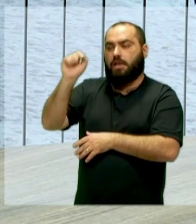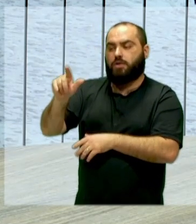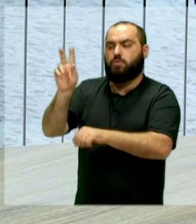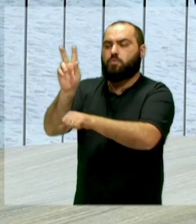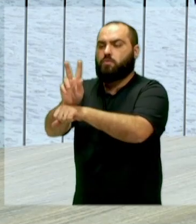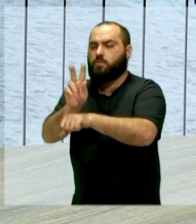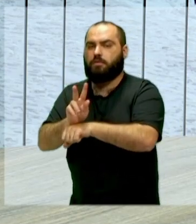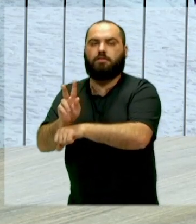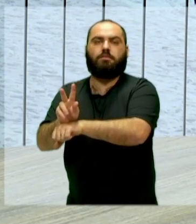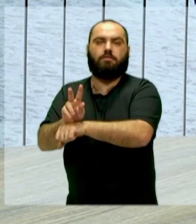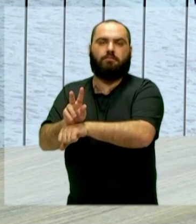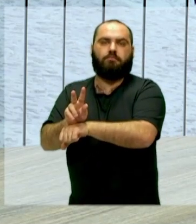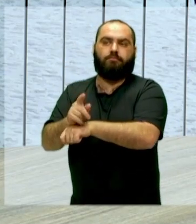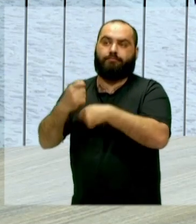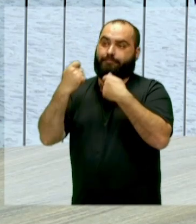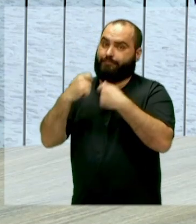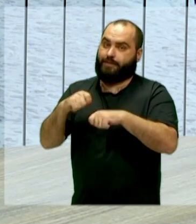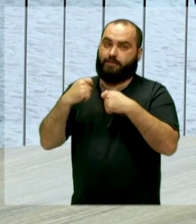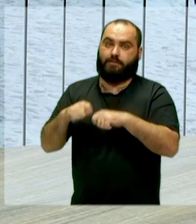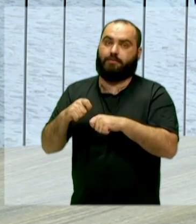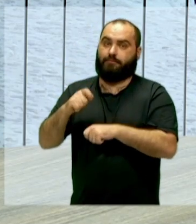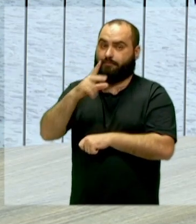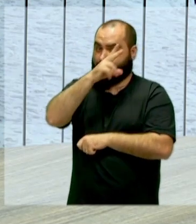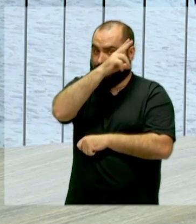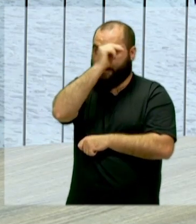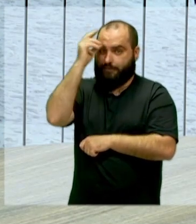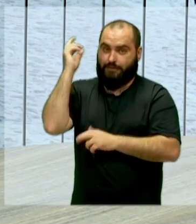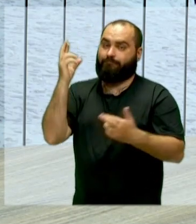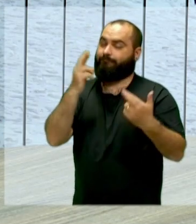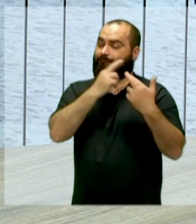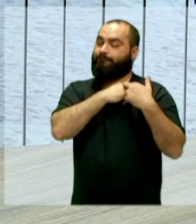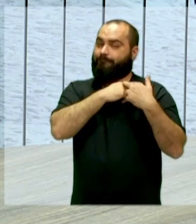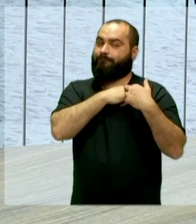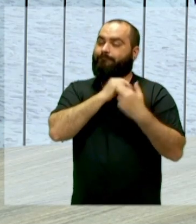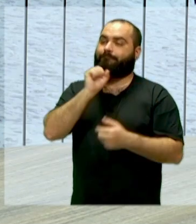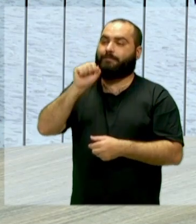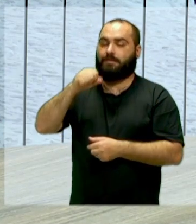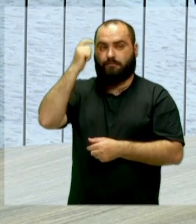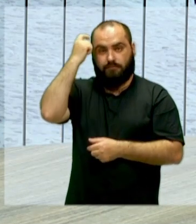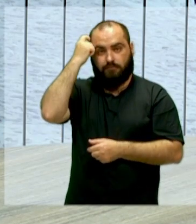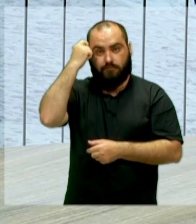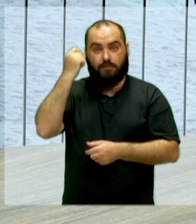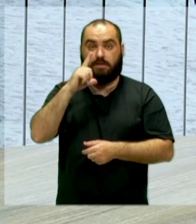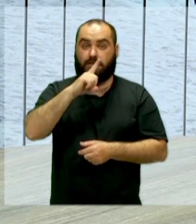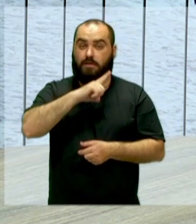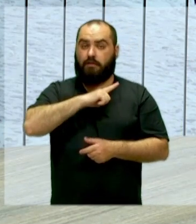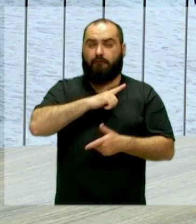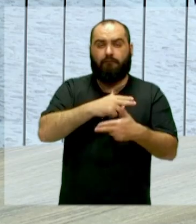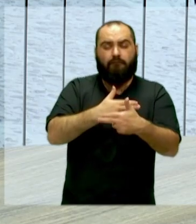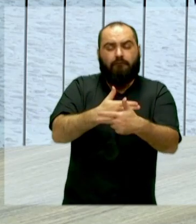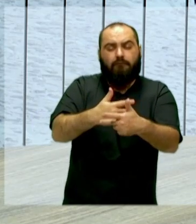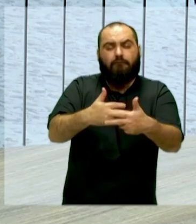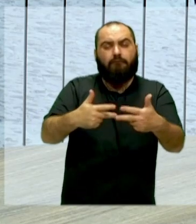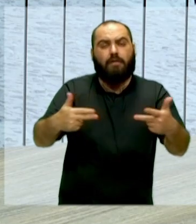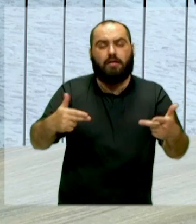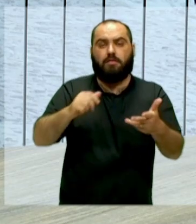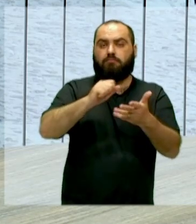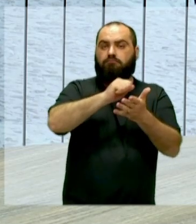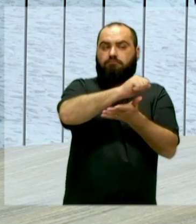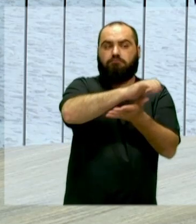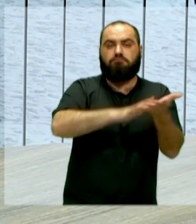eh precisa est num plano de governo de Fato né mas existe sim diversas atividades em Várias escolas